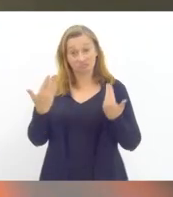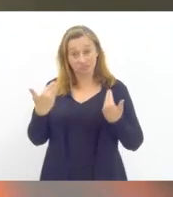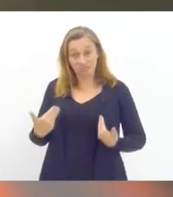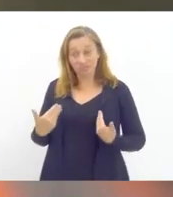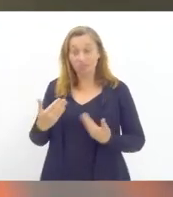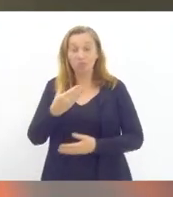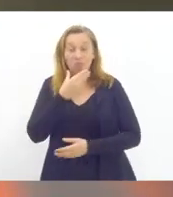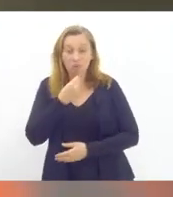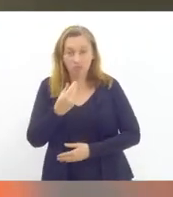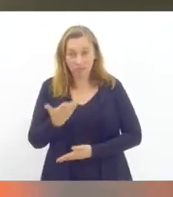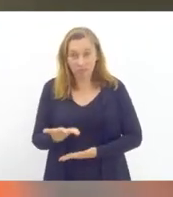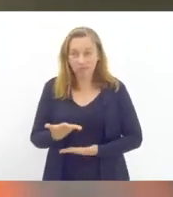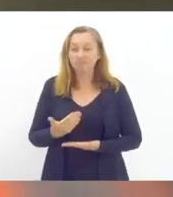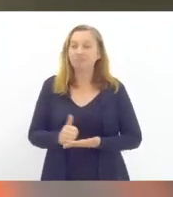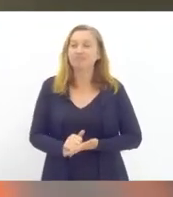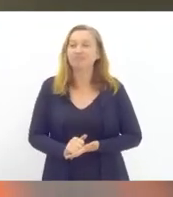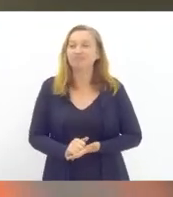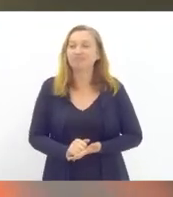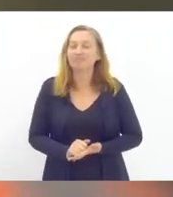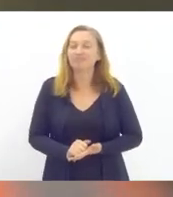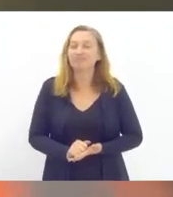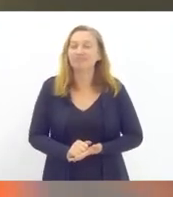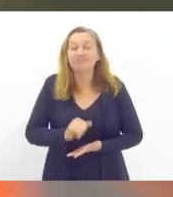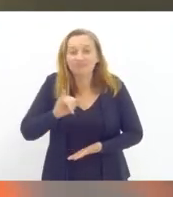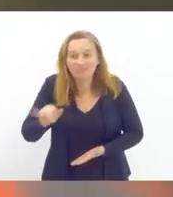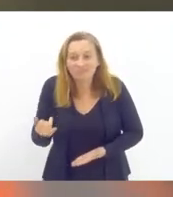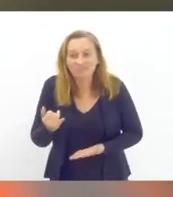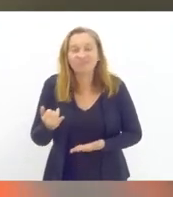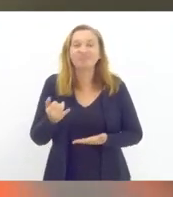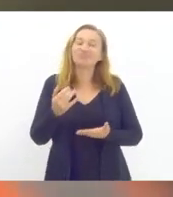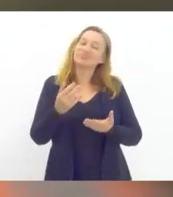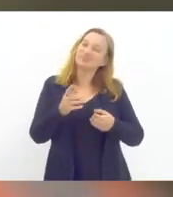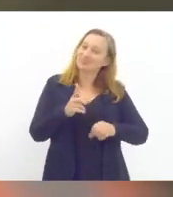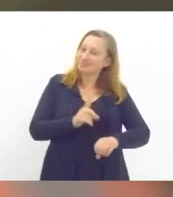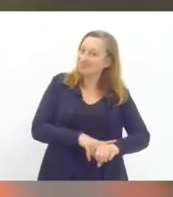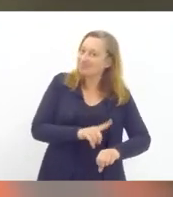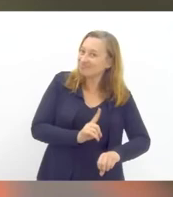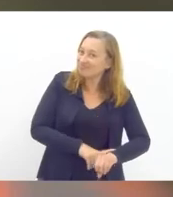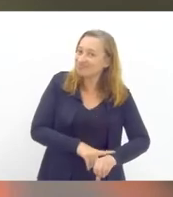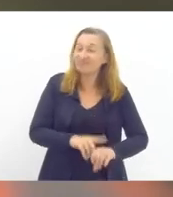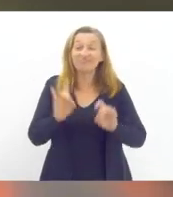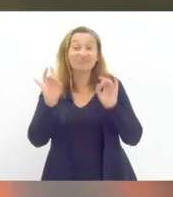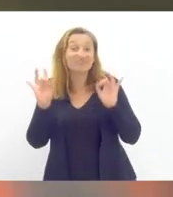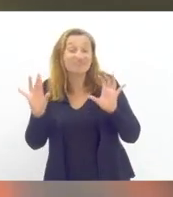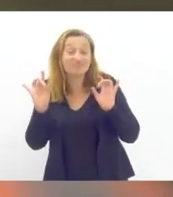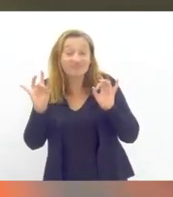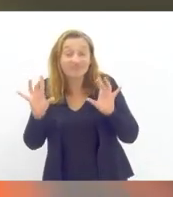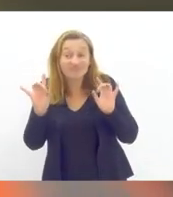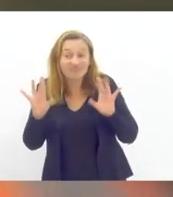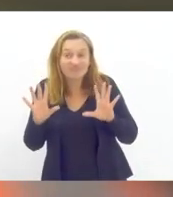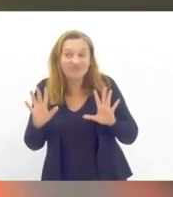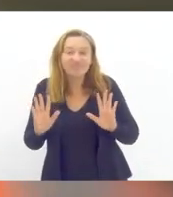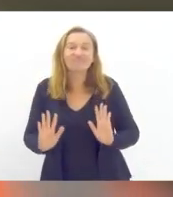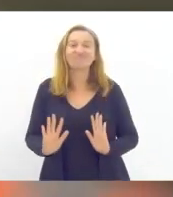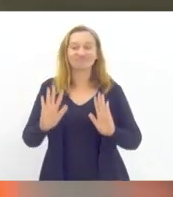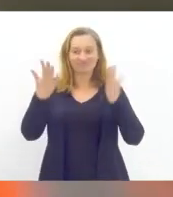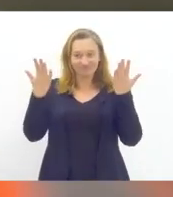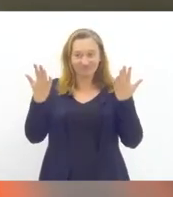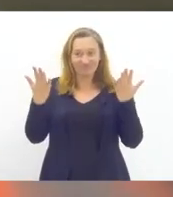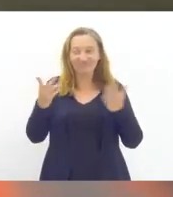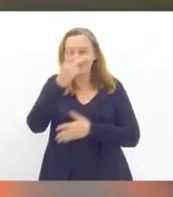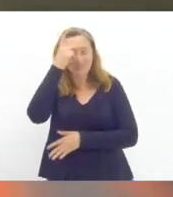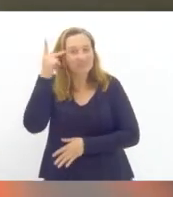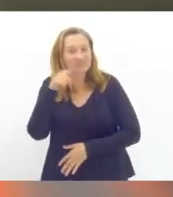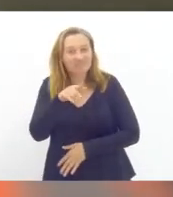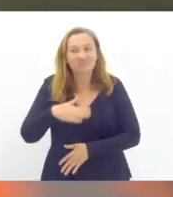e enfim aproveita bastante essa cerimônia aproveita bastante essa festividade com pessoas que